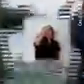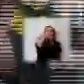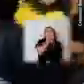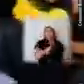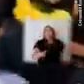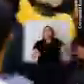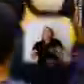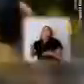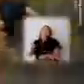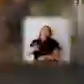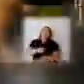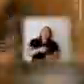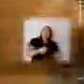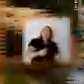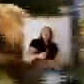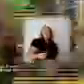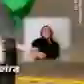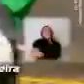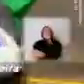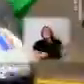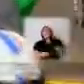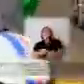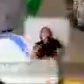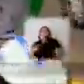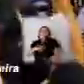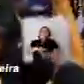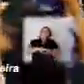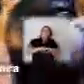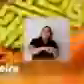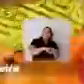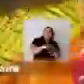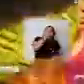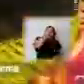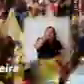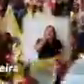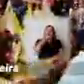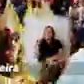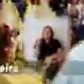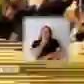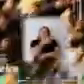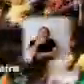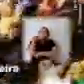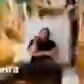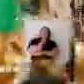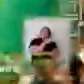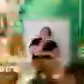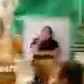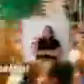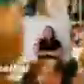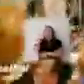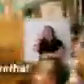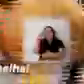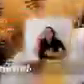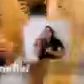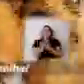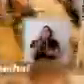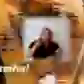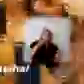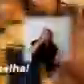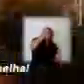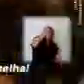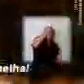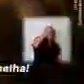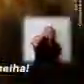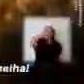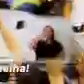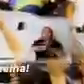Para a Mara Leia de Amor Azul, branco, amarelo e verde E é nossa bandeira Com fé na